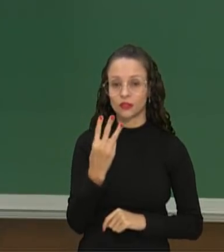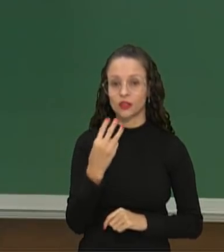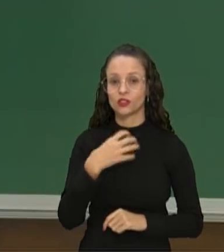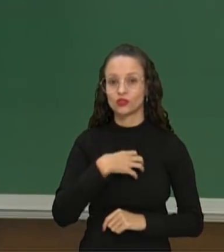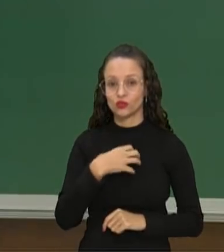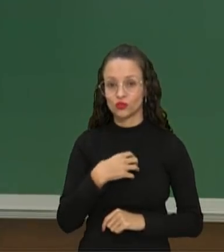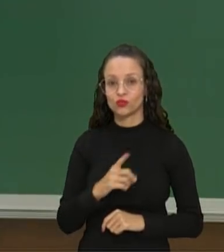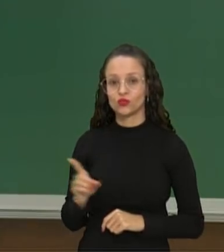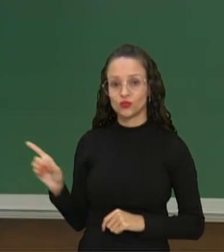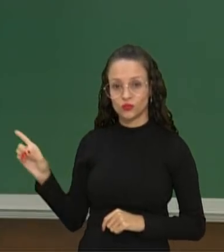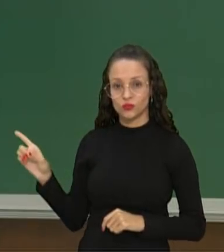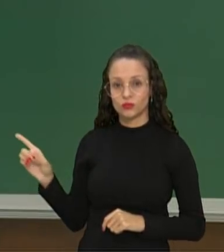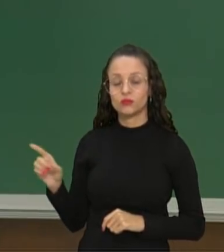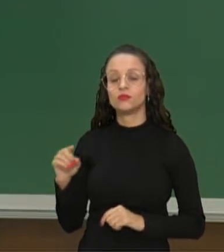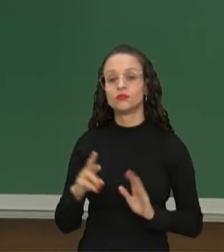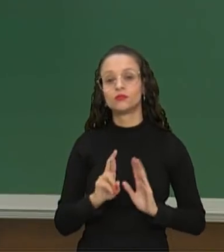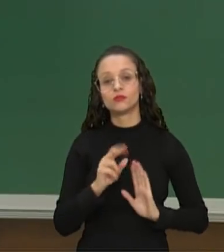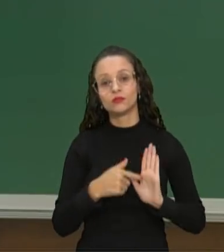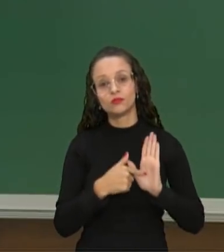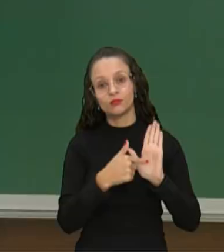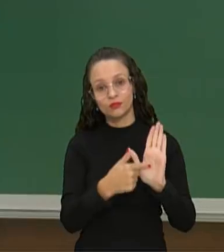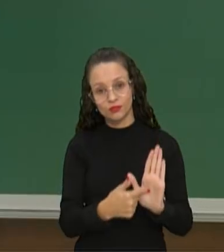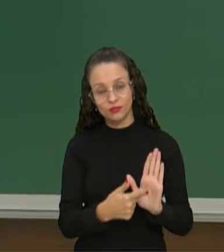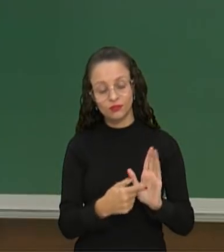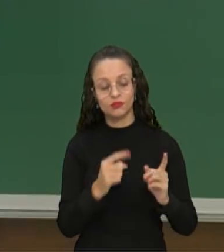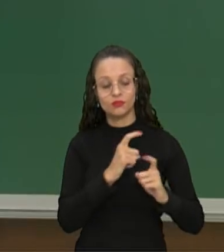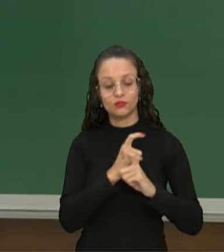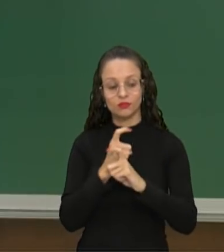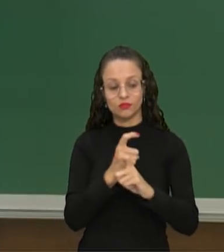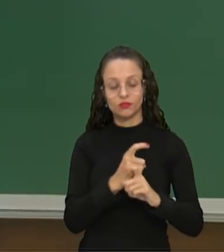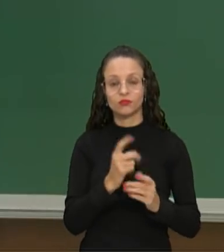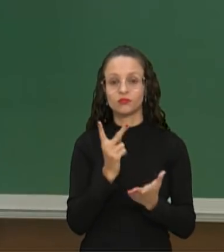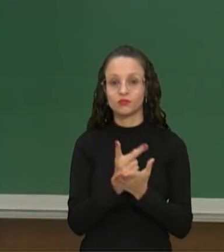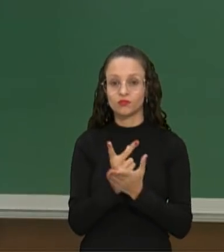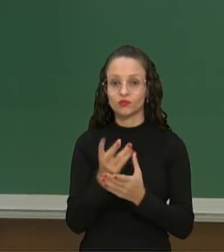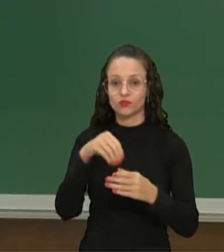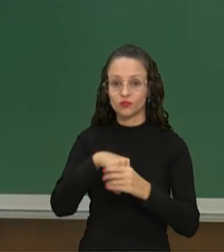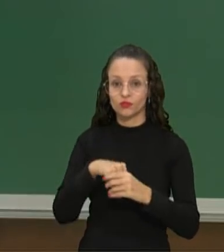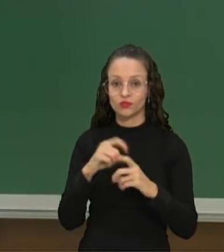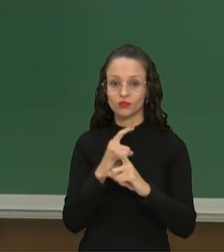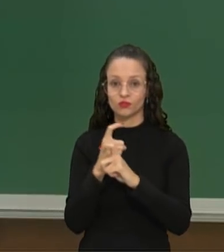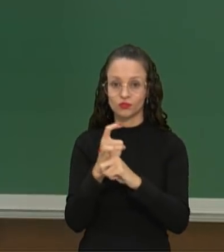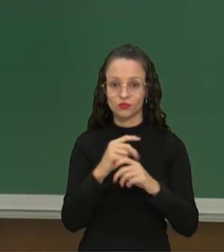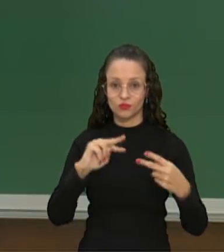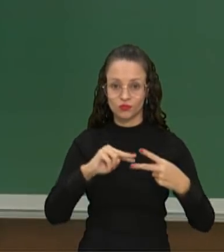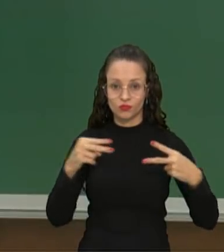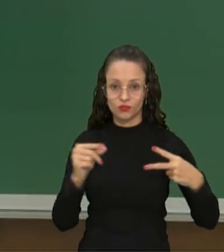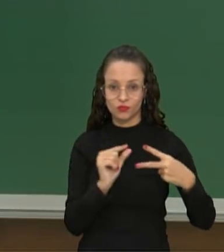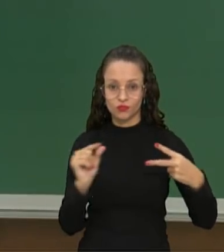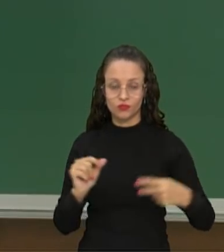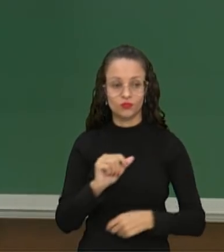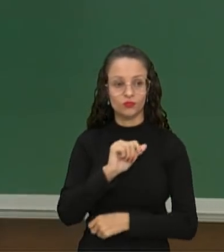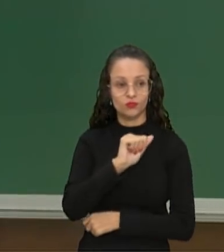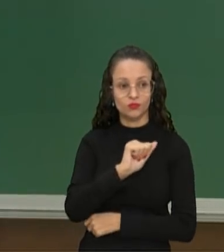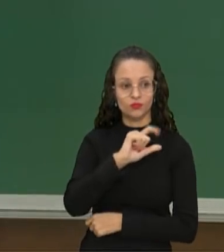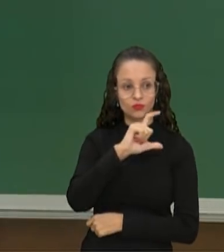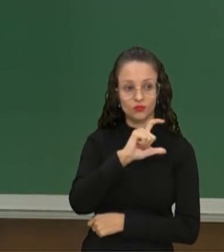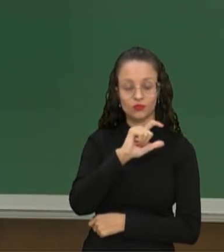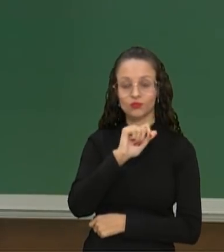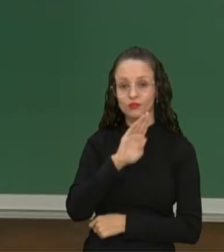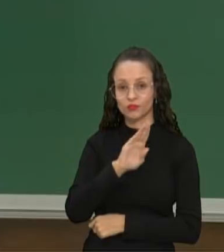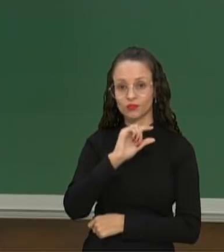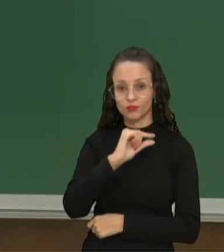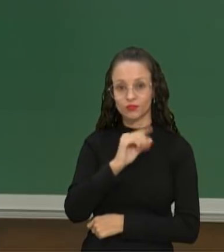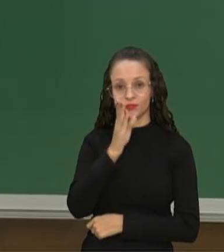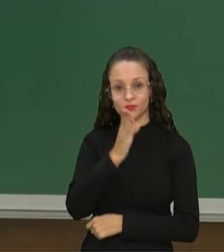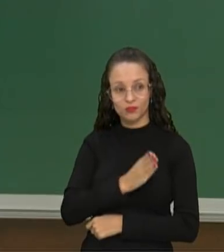para vocês são formas de representar que os genes estão no mesmo cromossomo, tá? Então, aqui, ó, por exemplo, Azão, Bzão, barra,